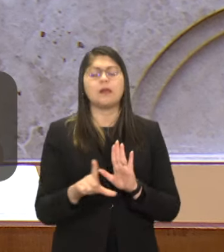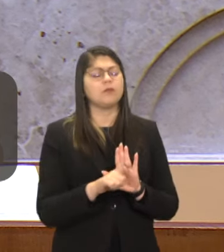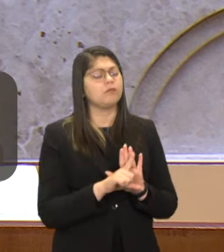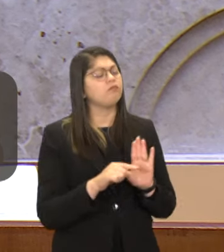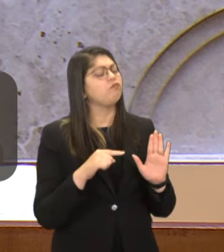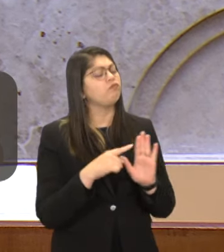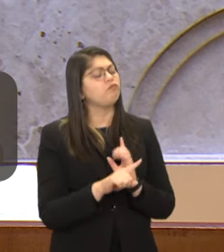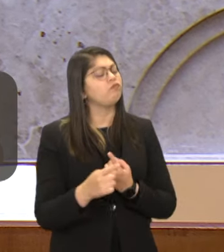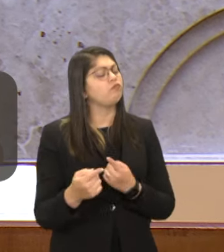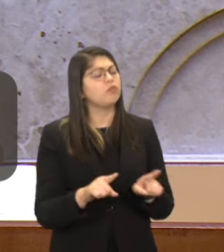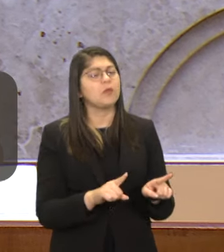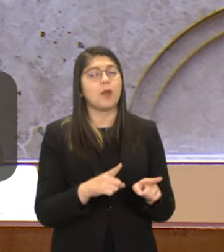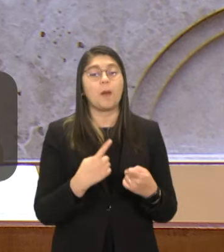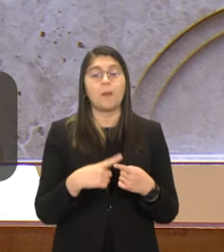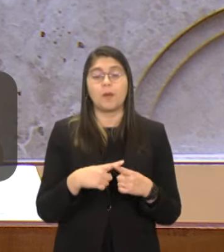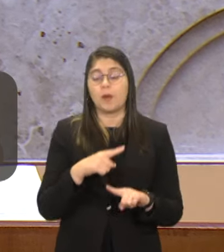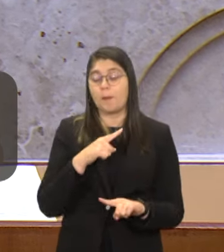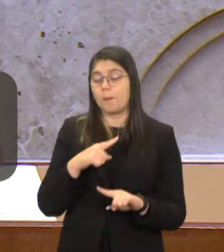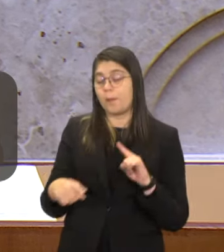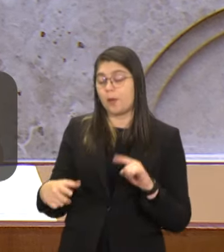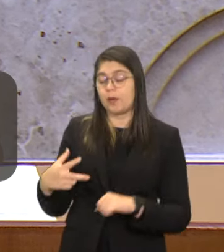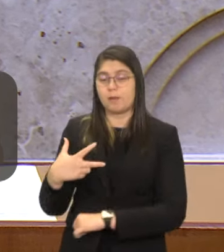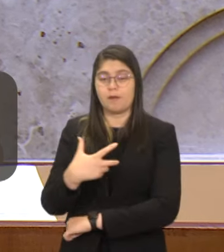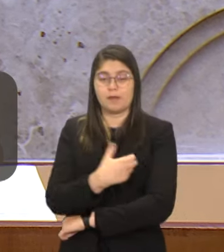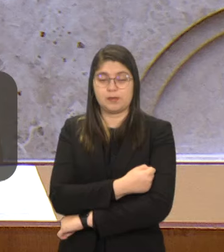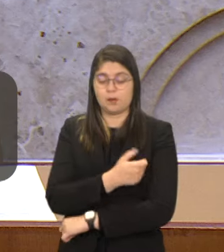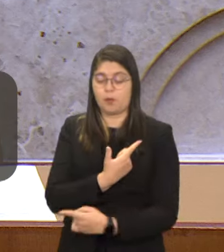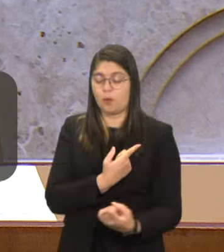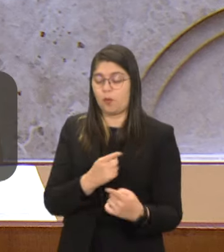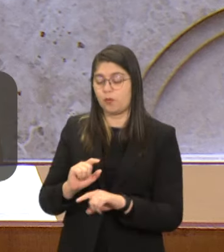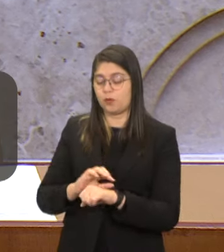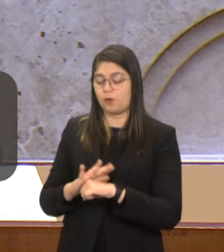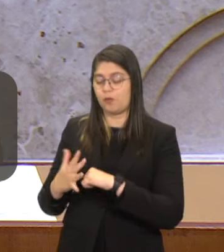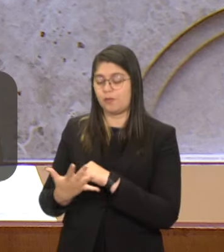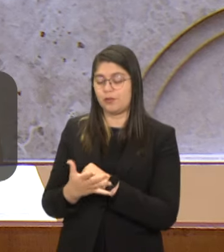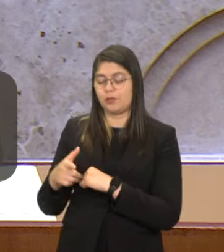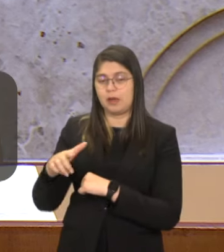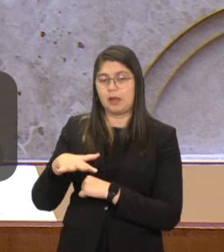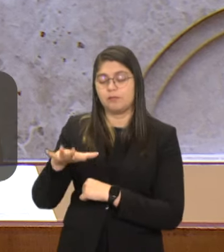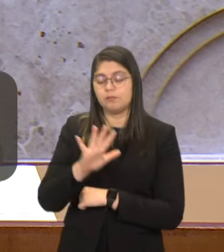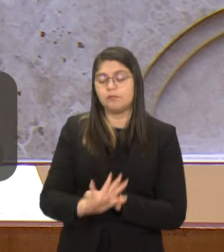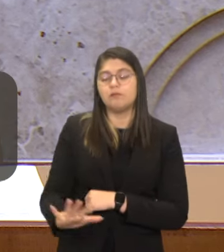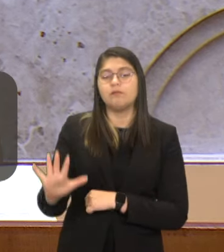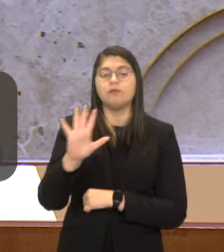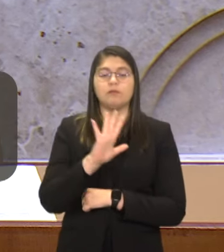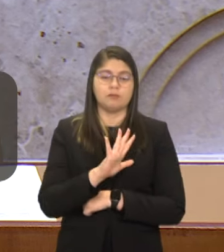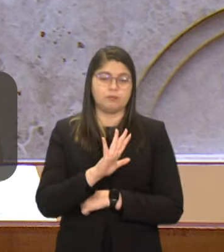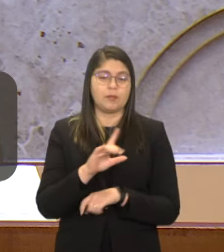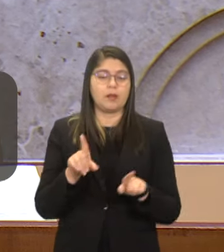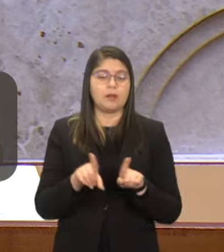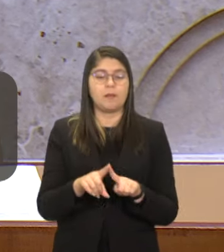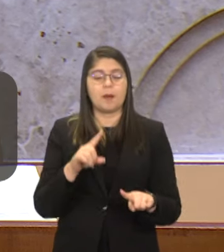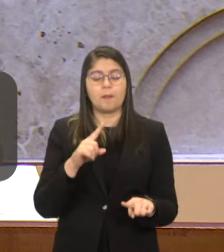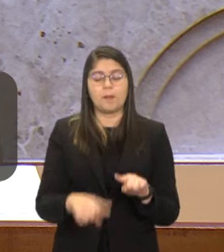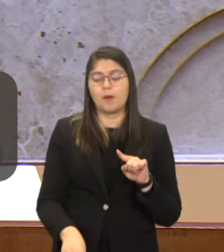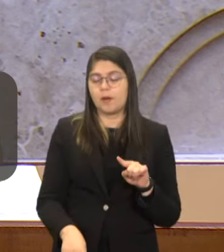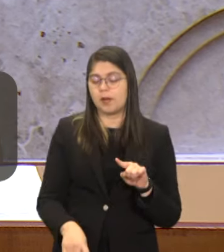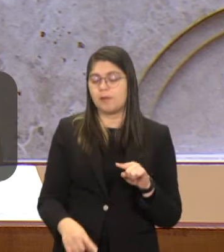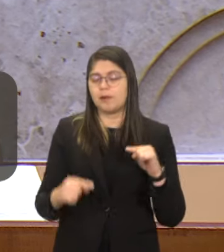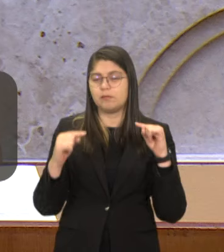a vacinação compulsória contra a Covid-19 em todo o território nacional e proíbe a aplicação